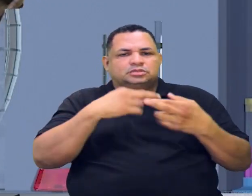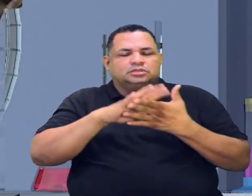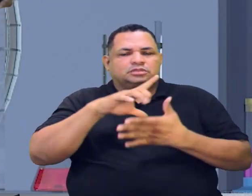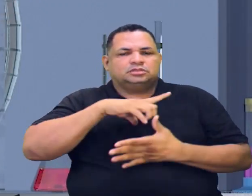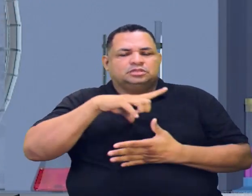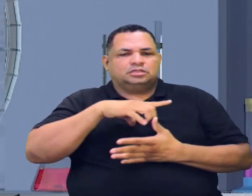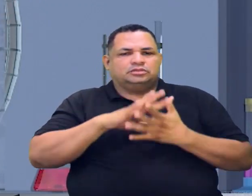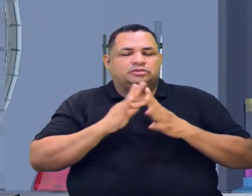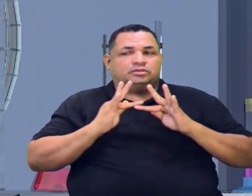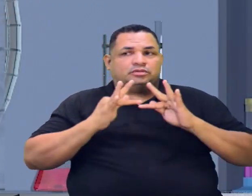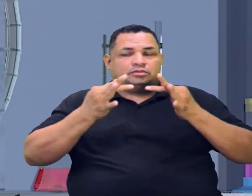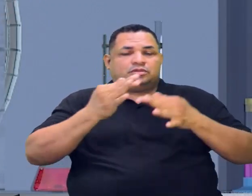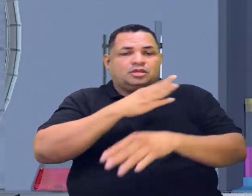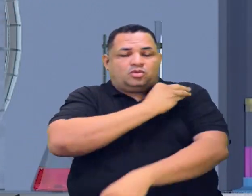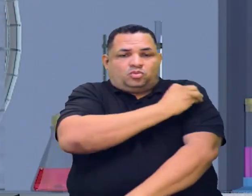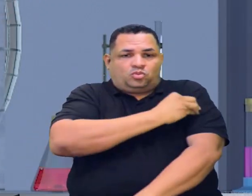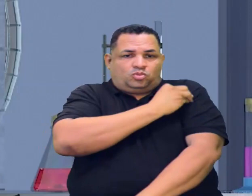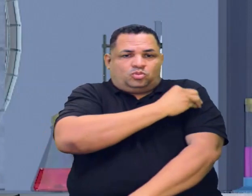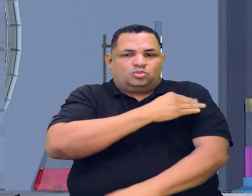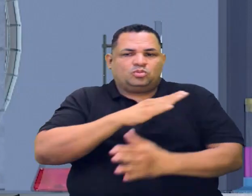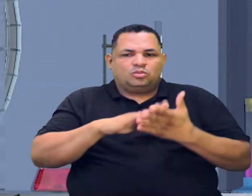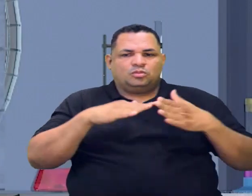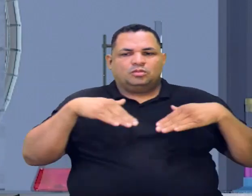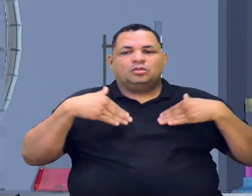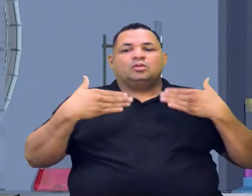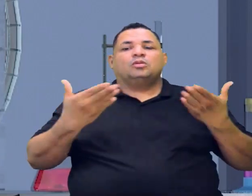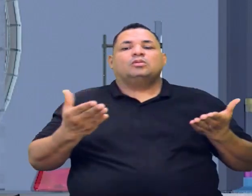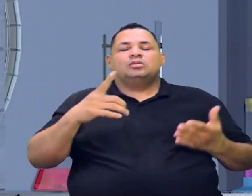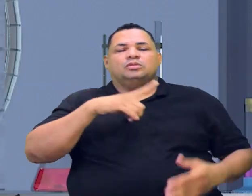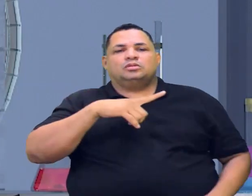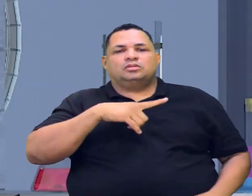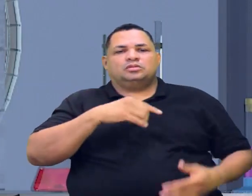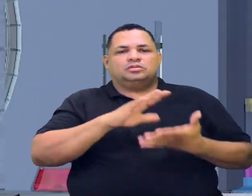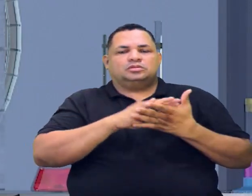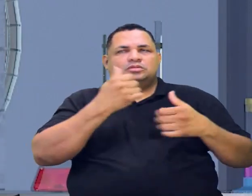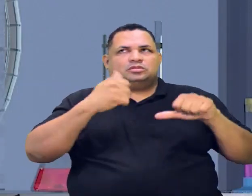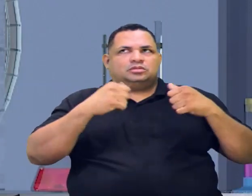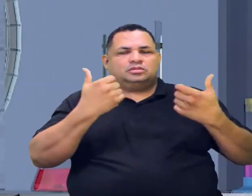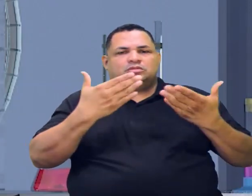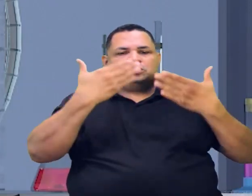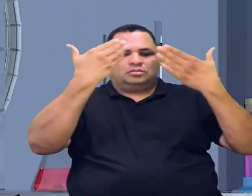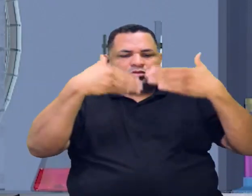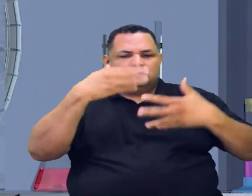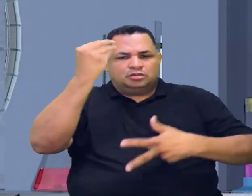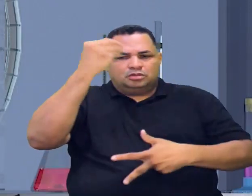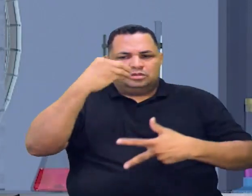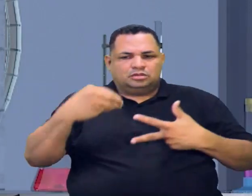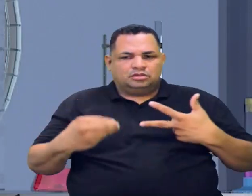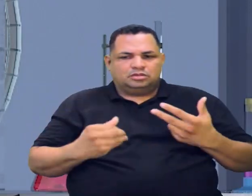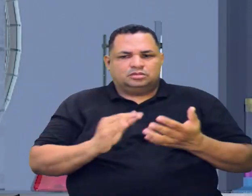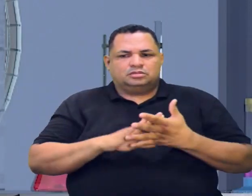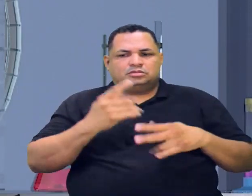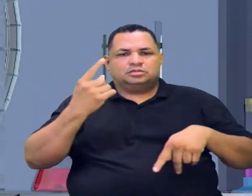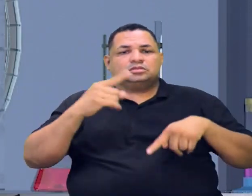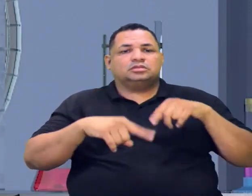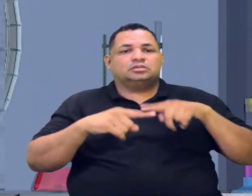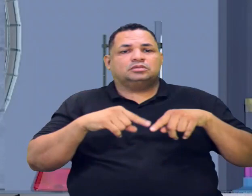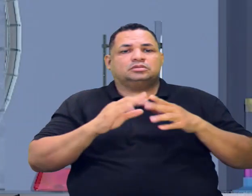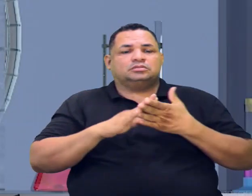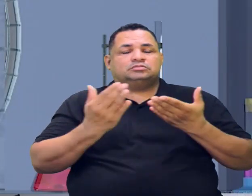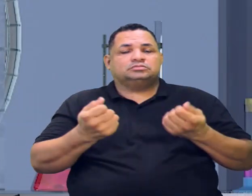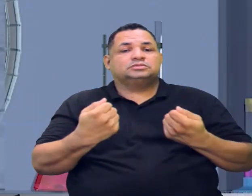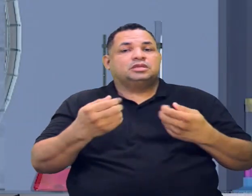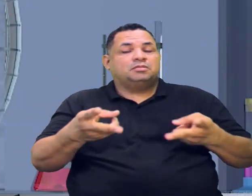álcool no final? Porque quando for lá nas nossas avaliações, atividades e até mesmo no Enem, é esses elementos que você vai ter